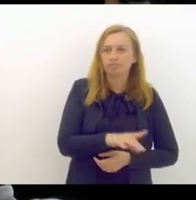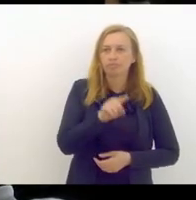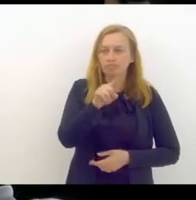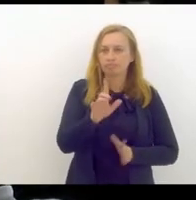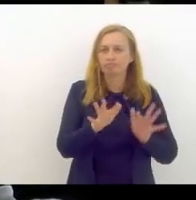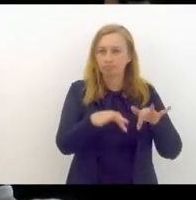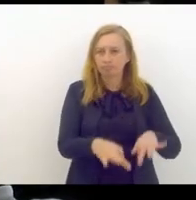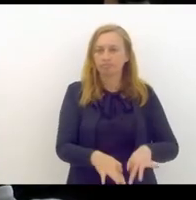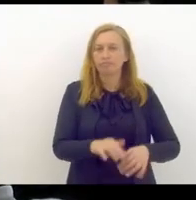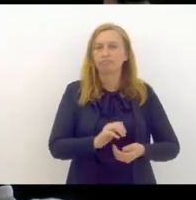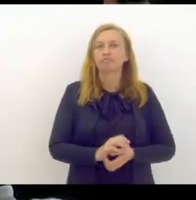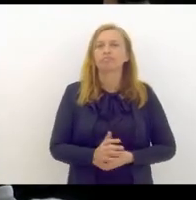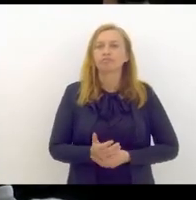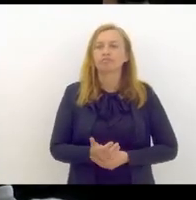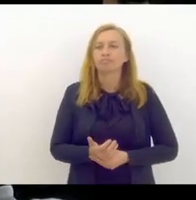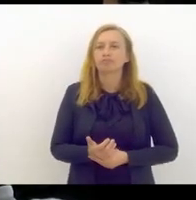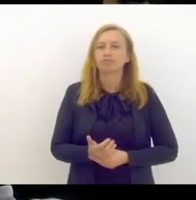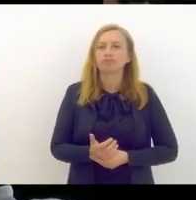guerra.